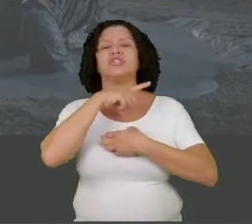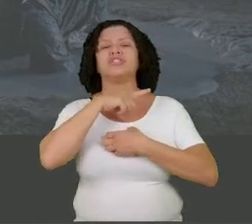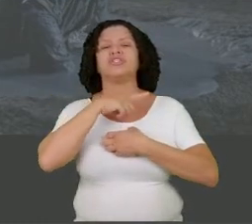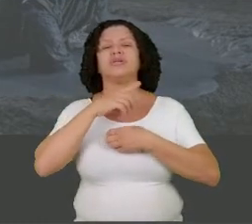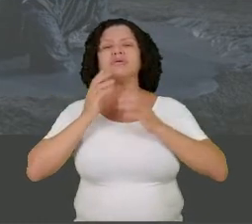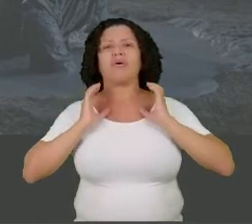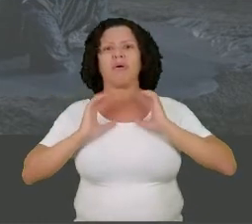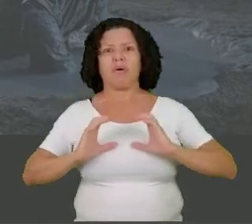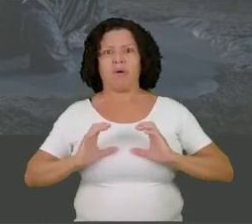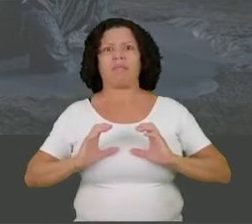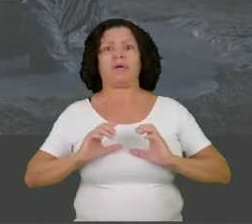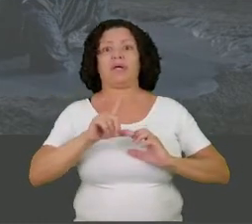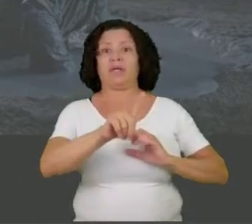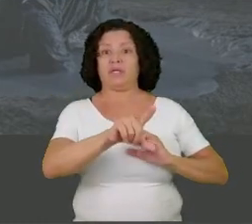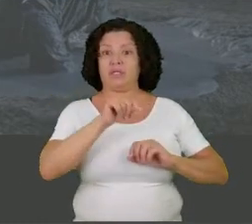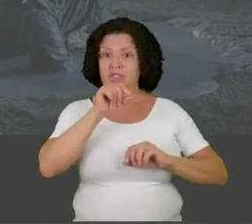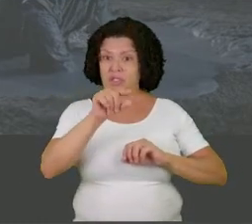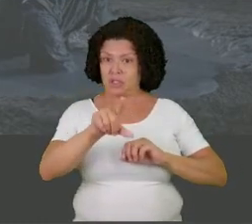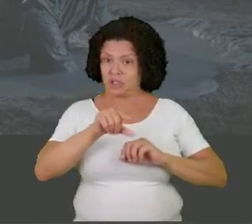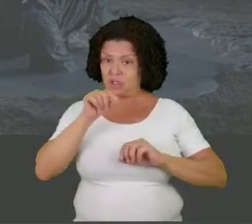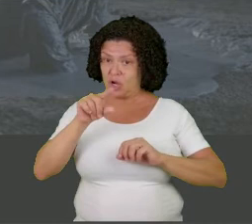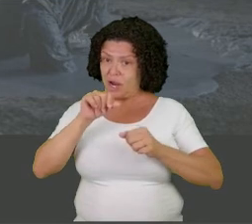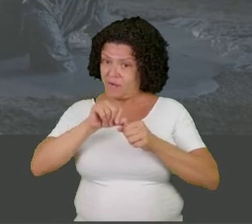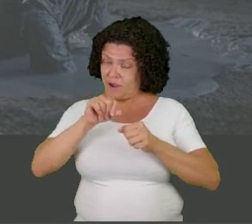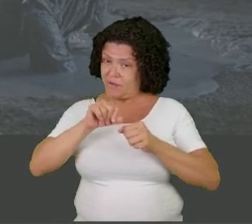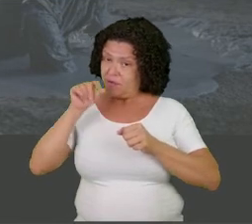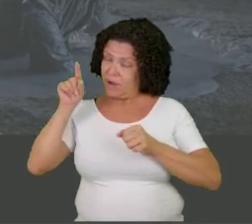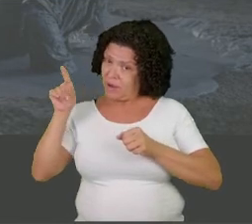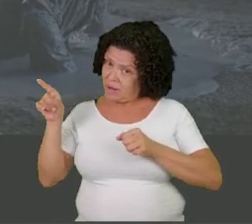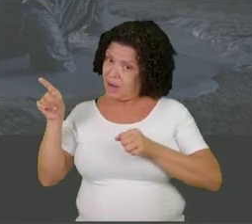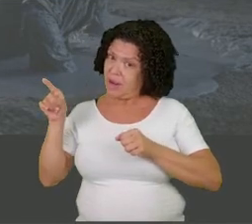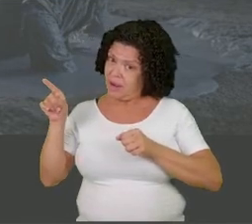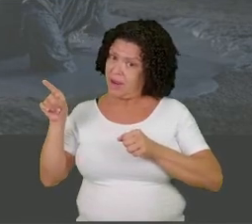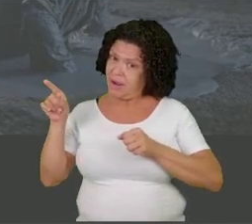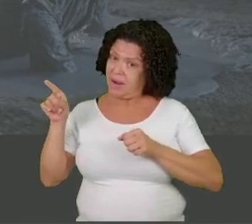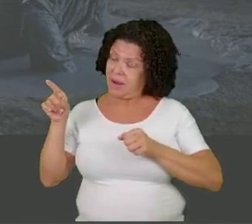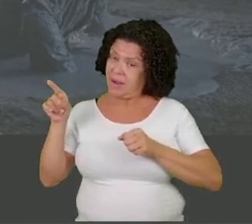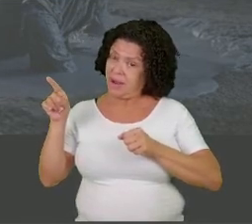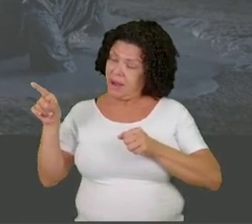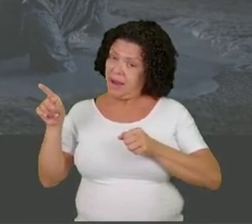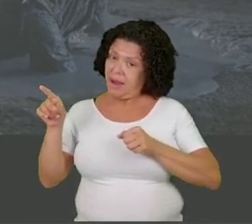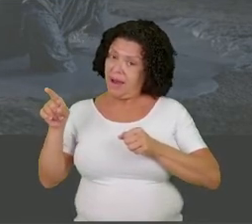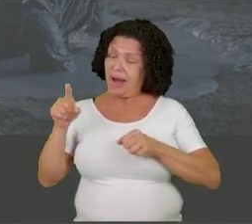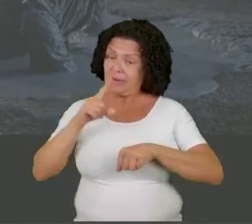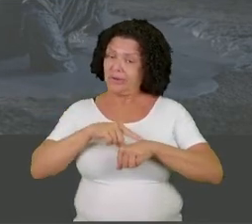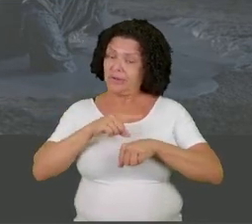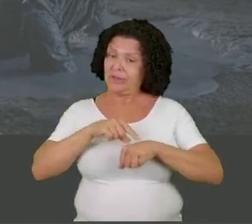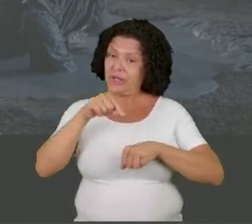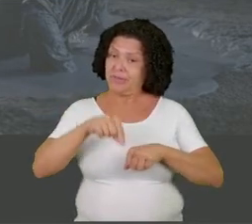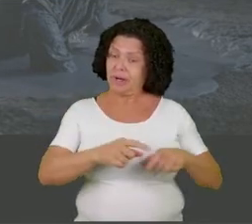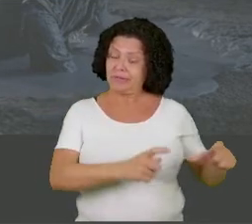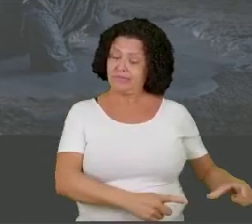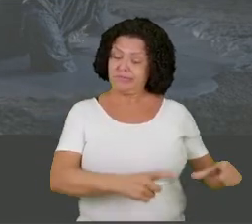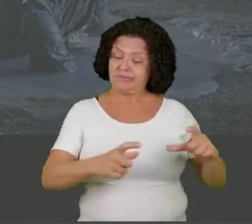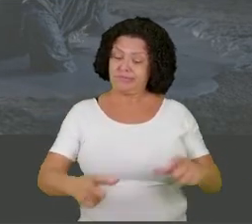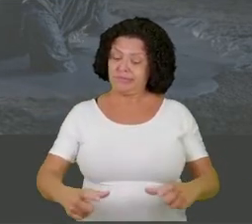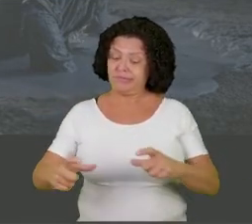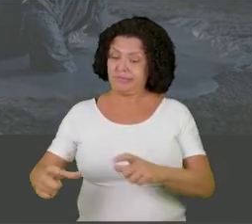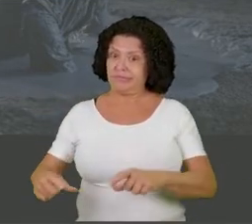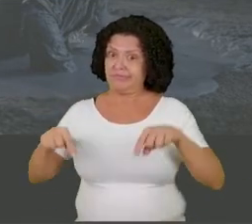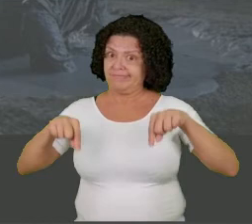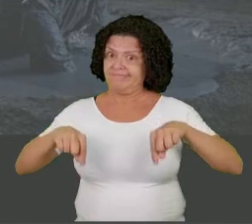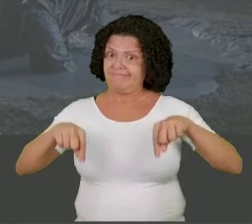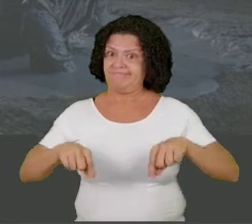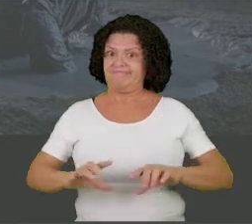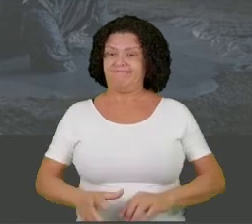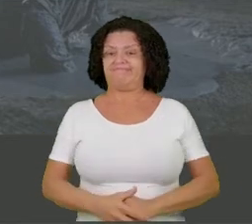no seu íntimo havia comportamentos e escolhas que o levaram a passar um